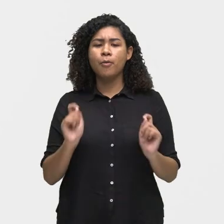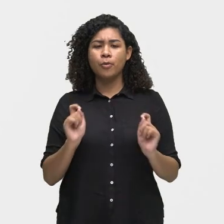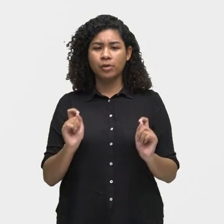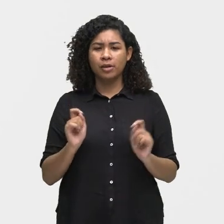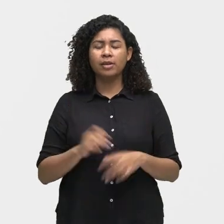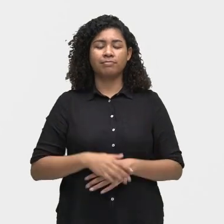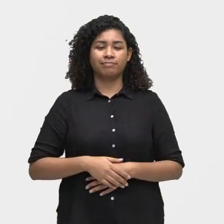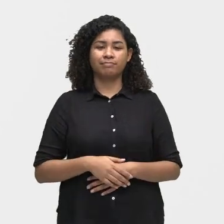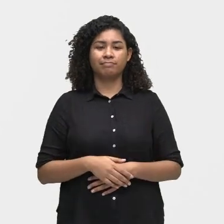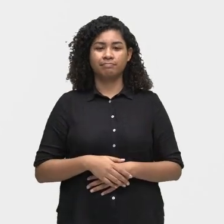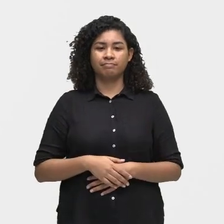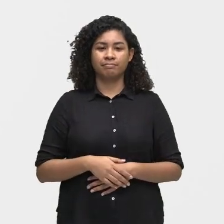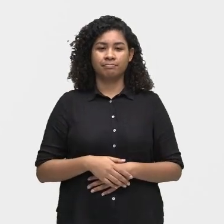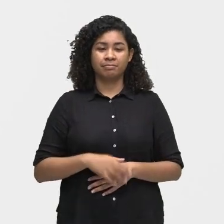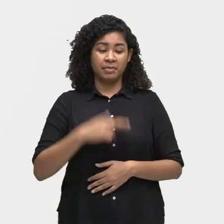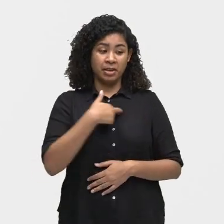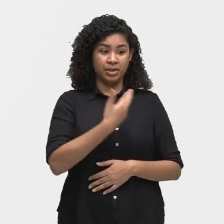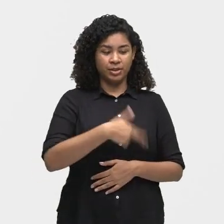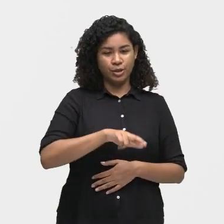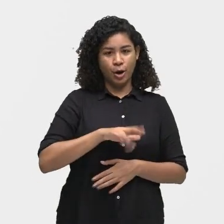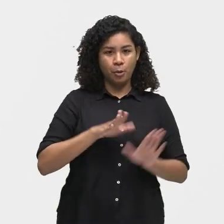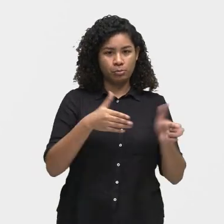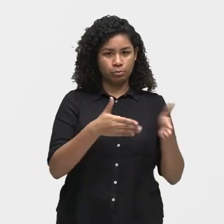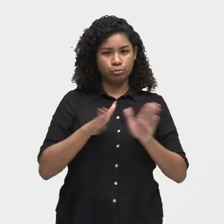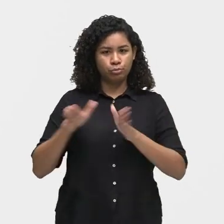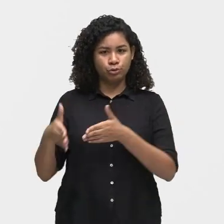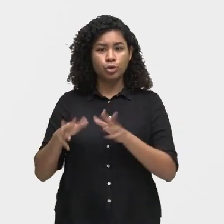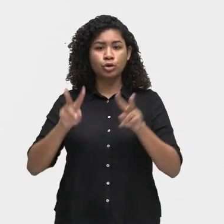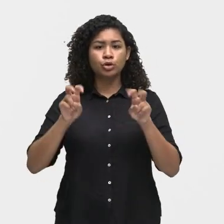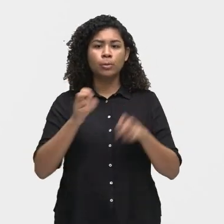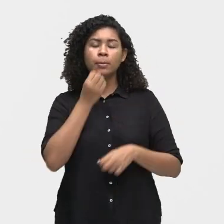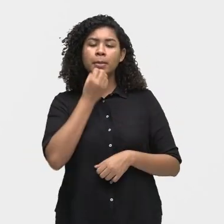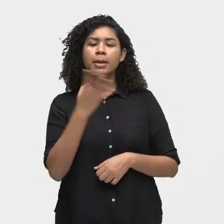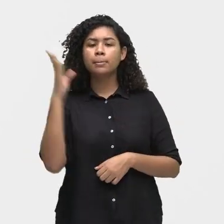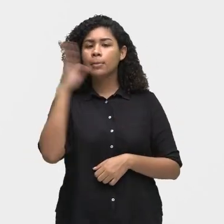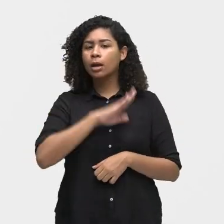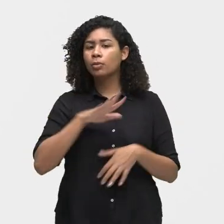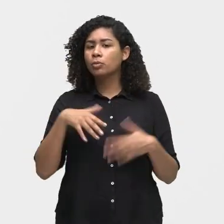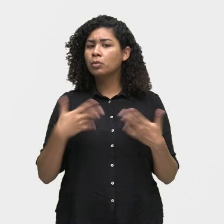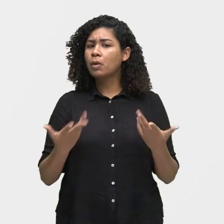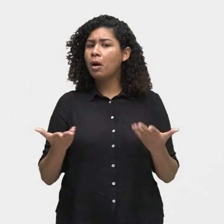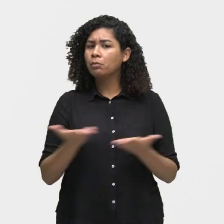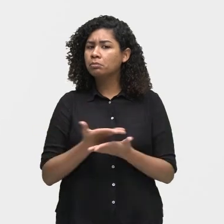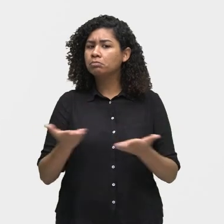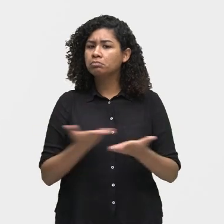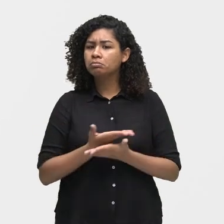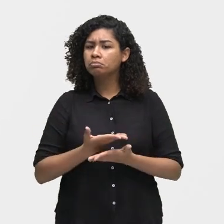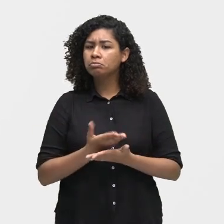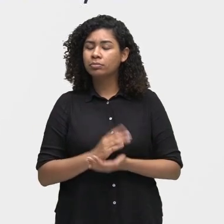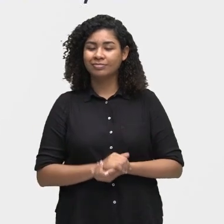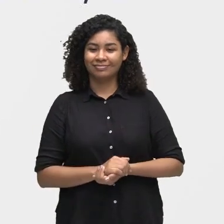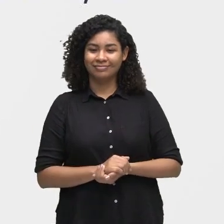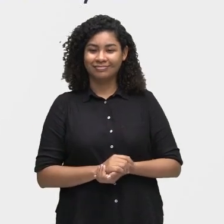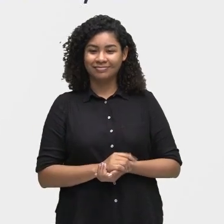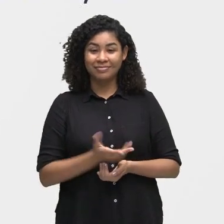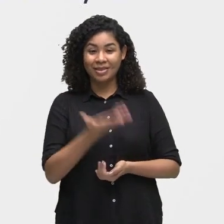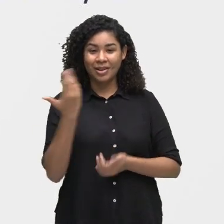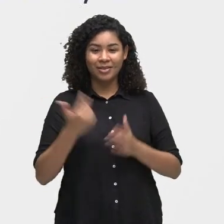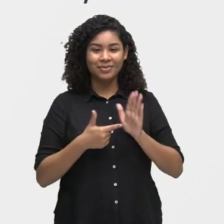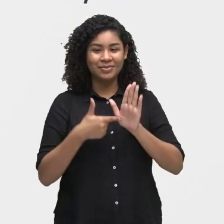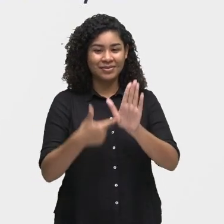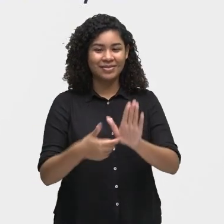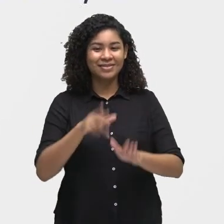bem e o mal e alguns exemplos. E aí, tudo bom? Vamos então para a nossa resposta da questão número